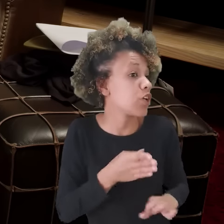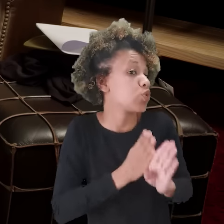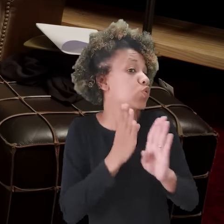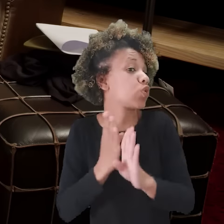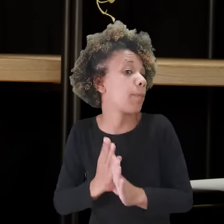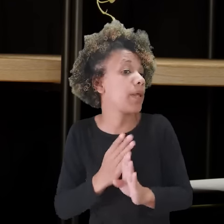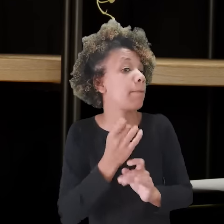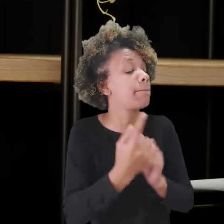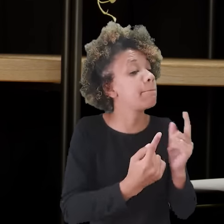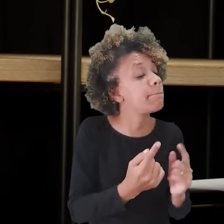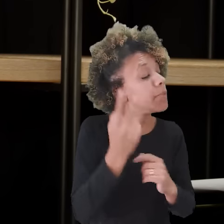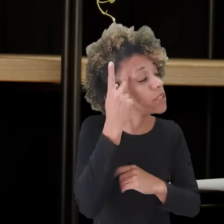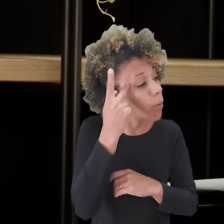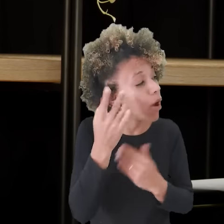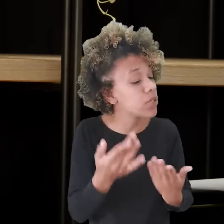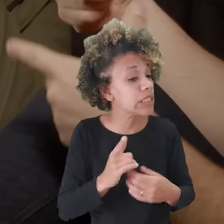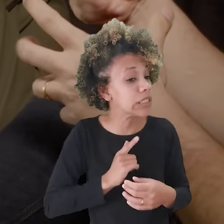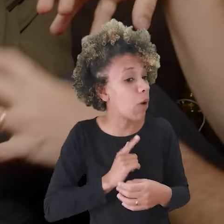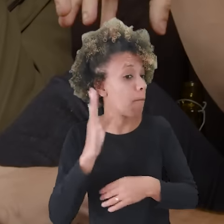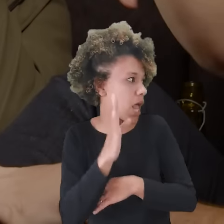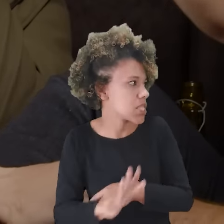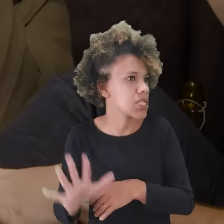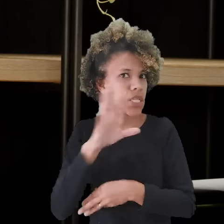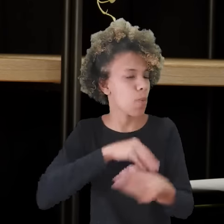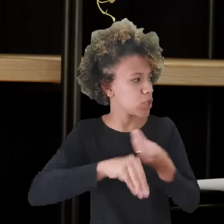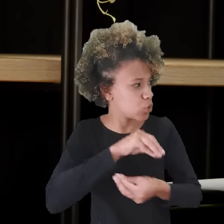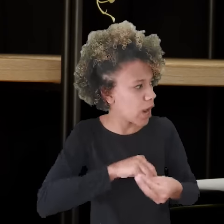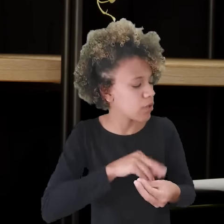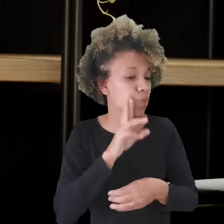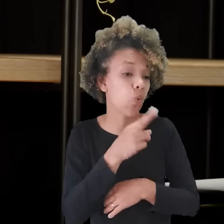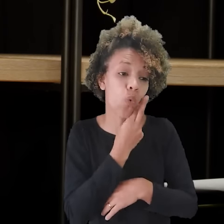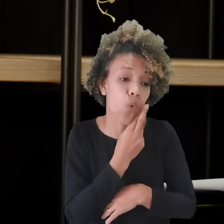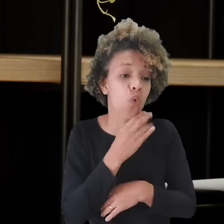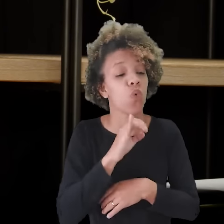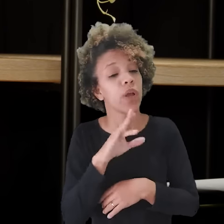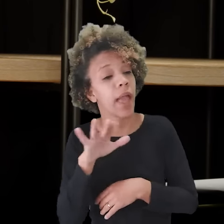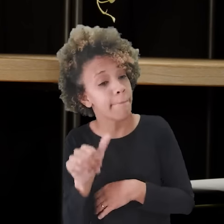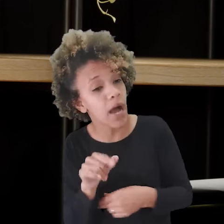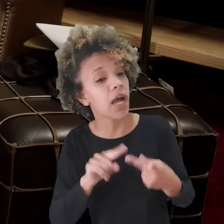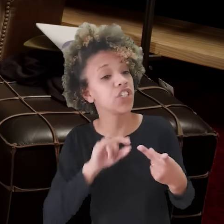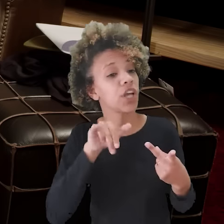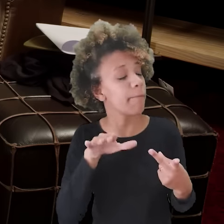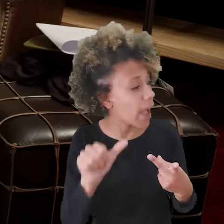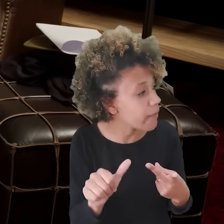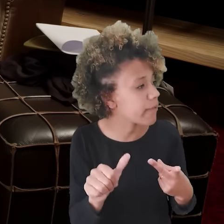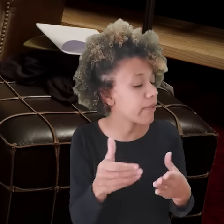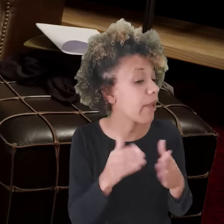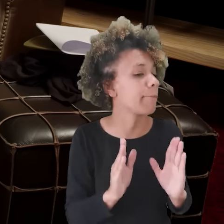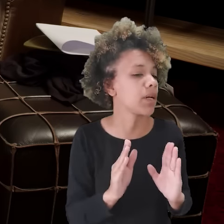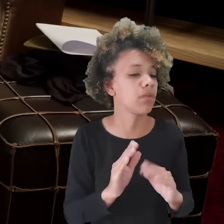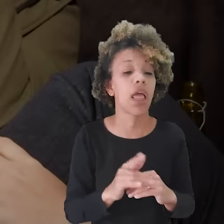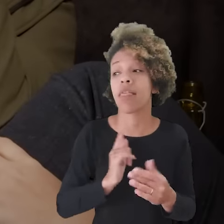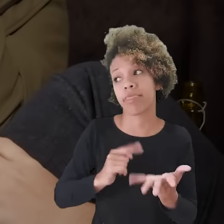vai você vai descobrir pouca gente de São Paulo aqui né então tem muito Brasil Então você vai ter um restaurante que é um Cuiabano e um jamaicano que abriram